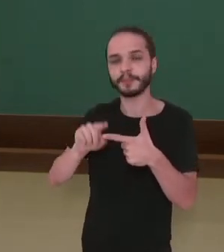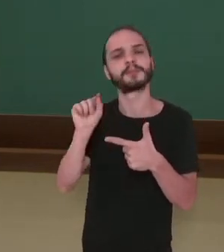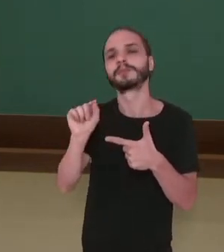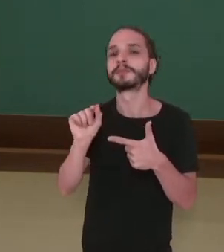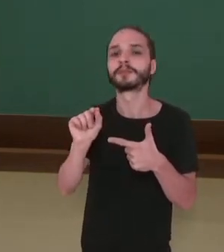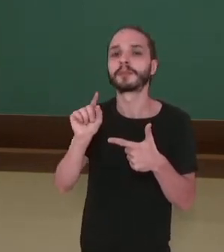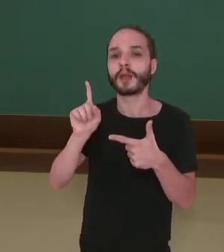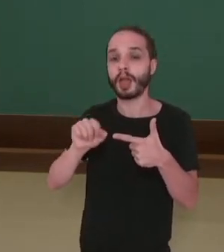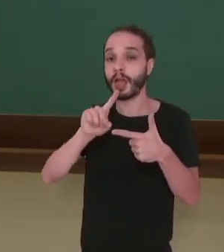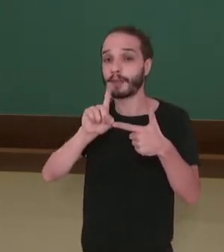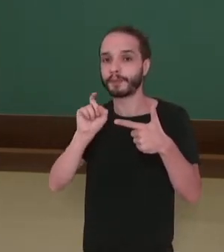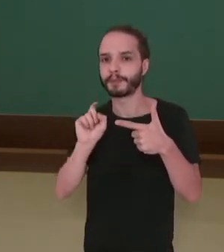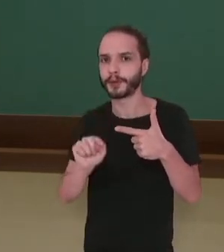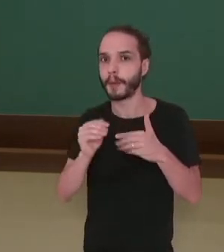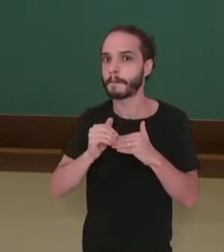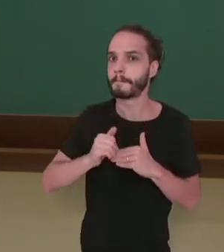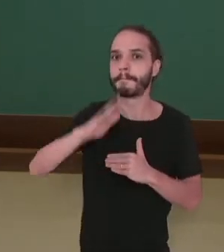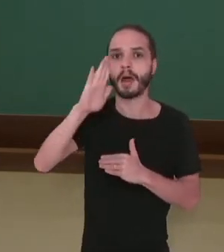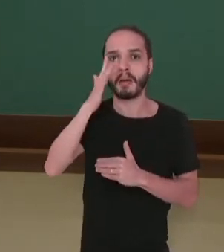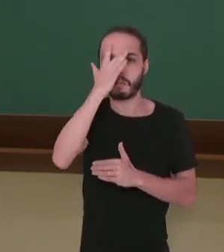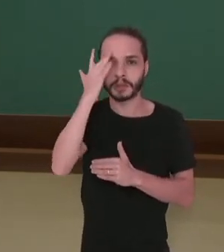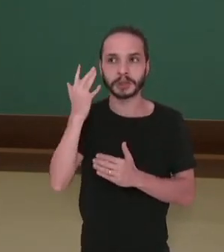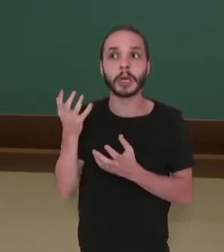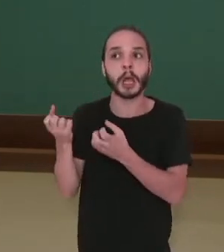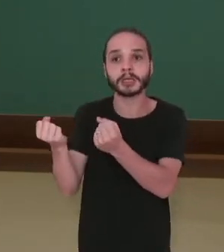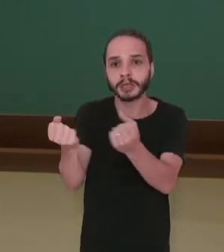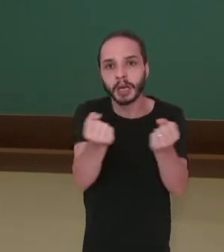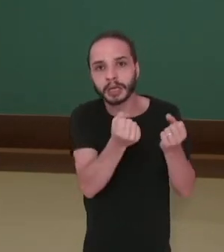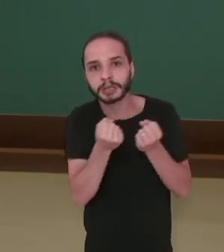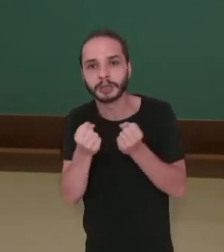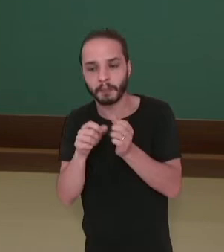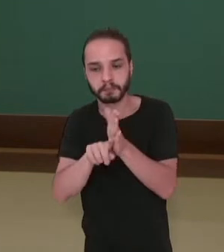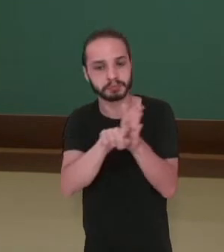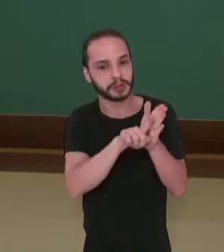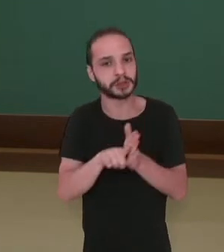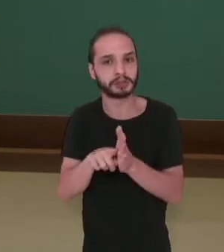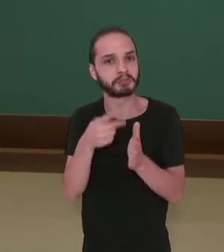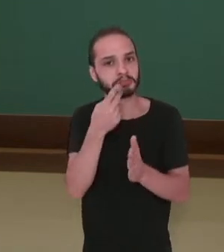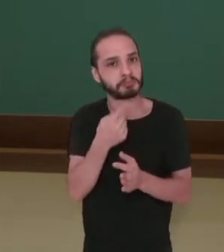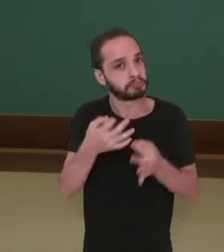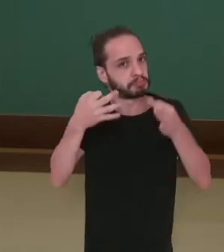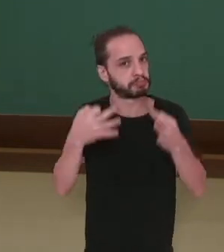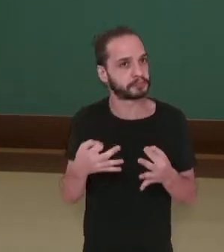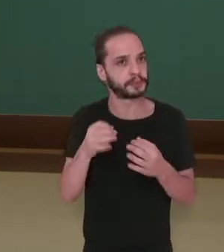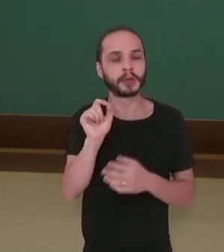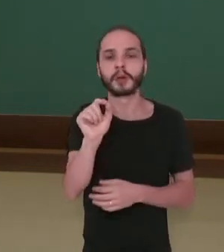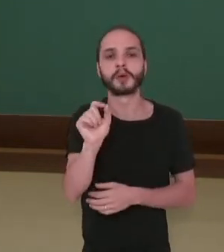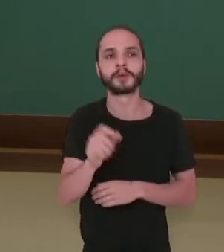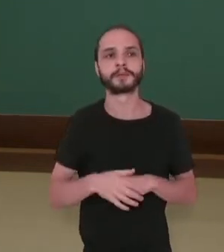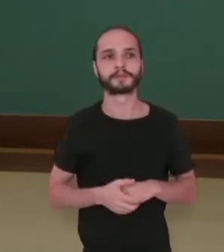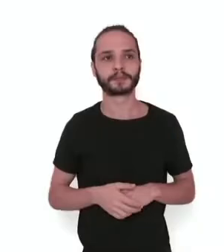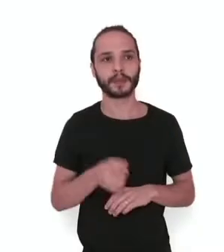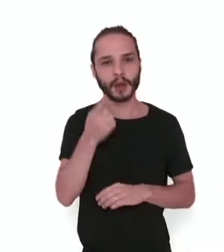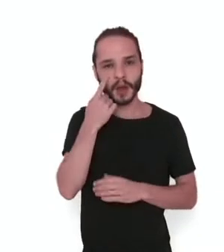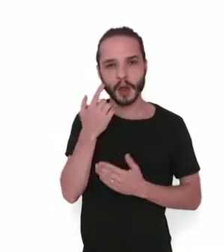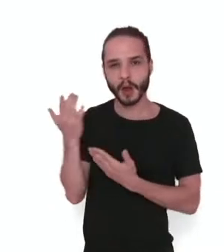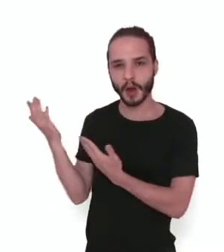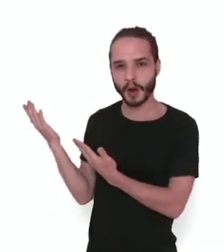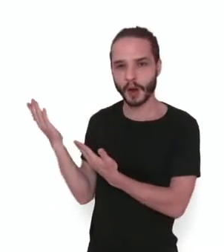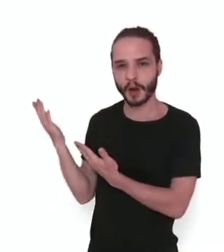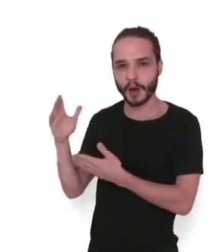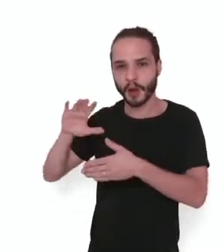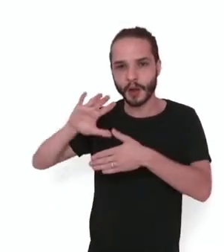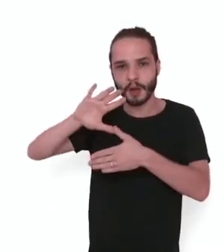que é a hipótese mais aceita entre os estudiosos, dá conta de que, aqui ó, no mapa vocês estão vendo